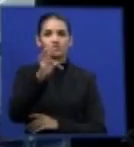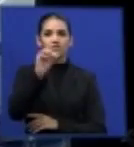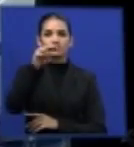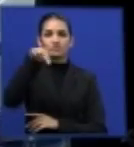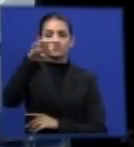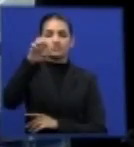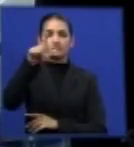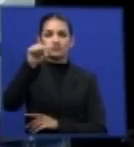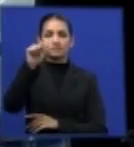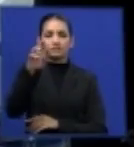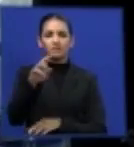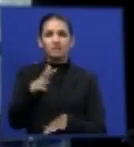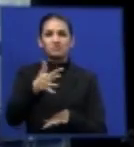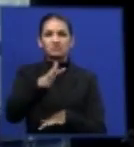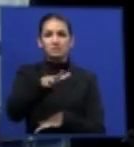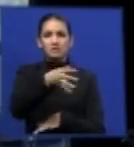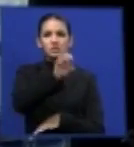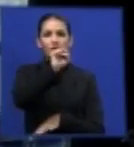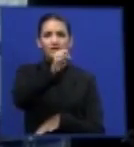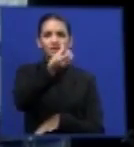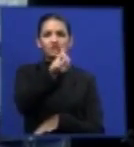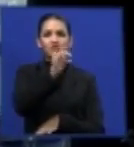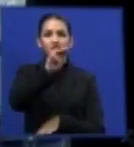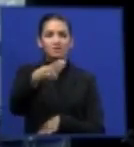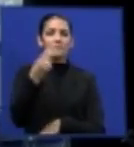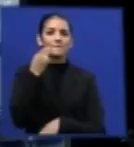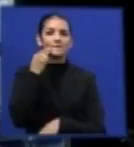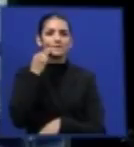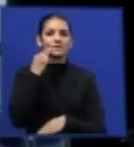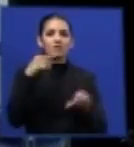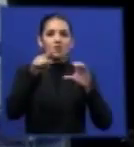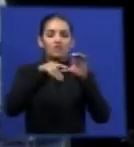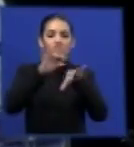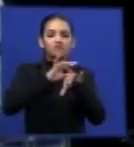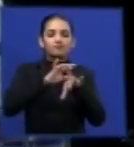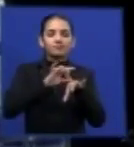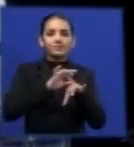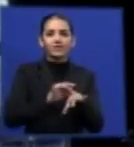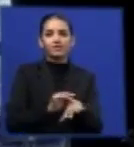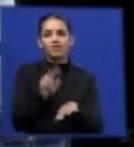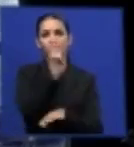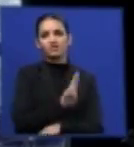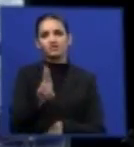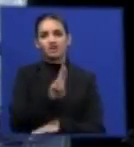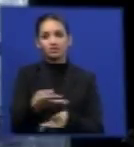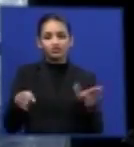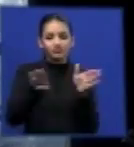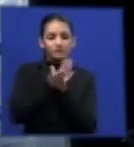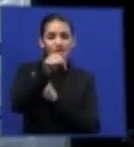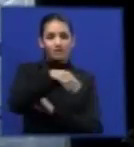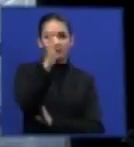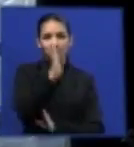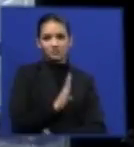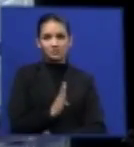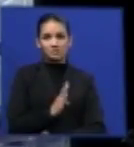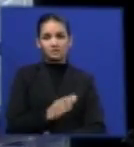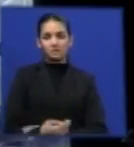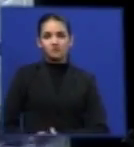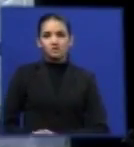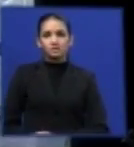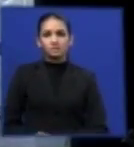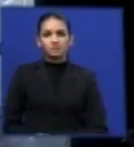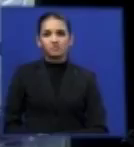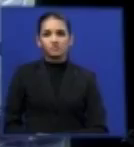milhões de pneus usados Isso é o que entrou em 10 anos no país ora o o